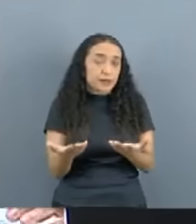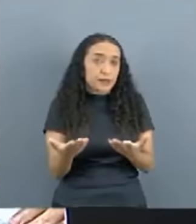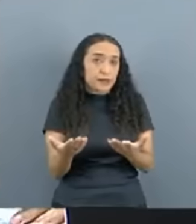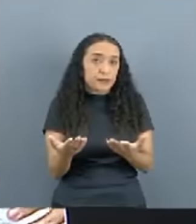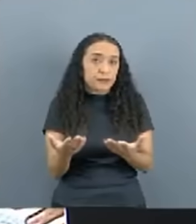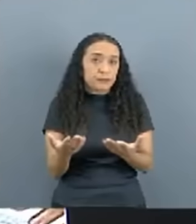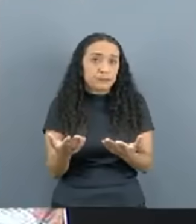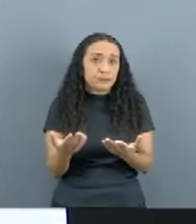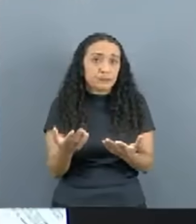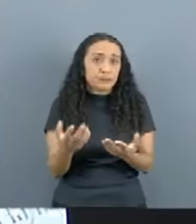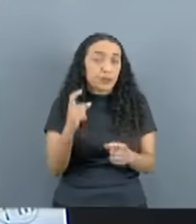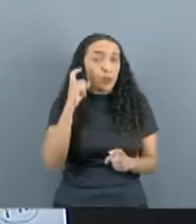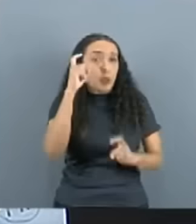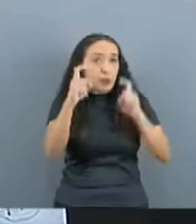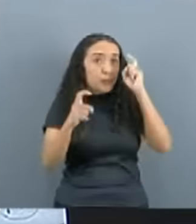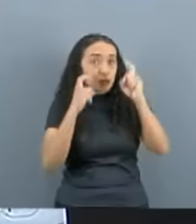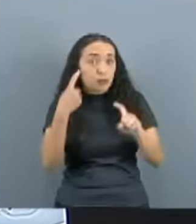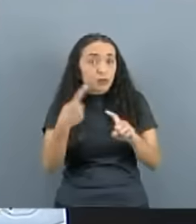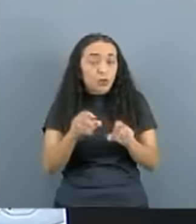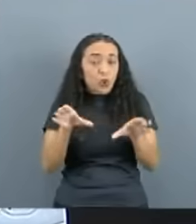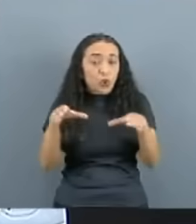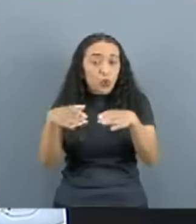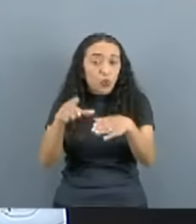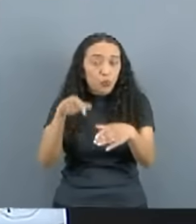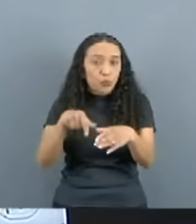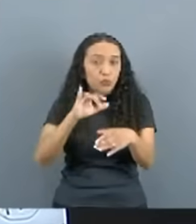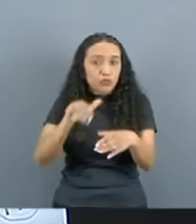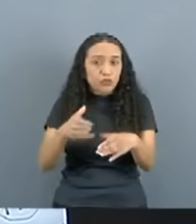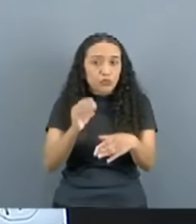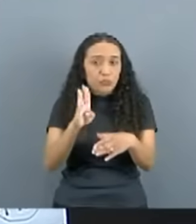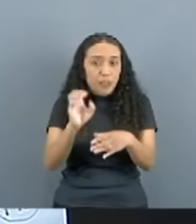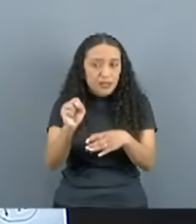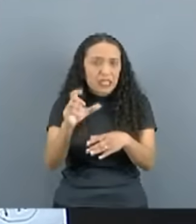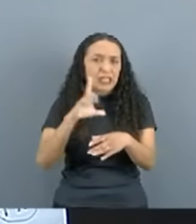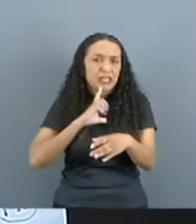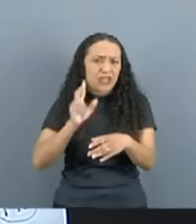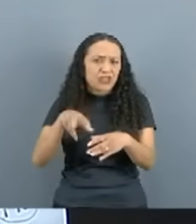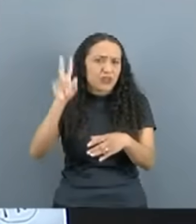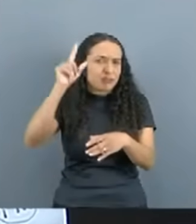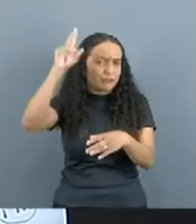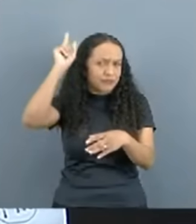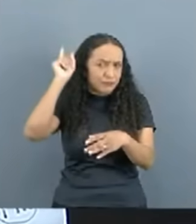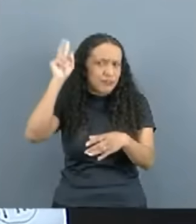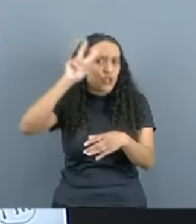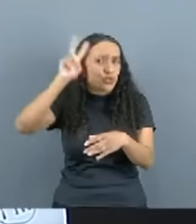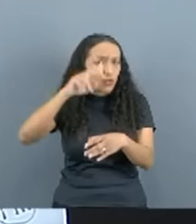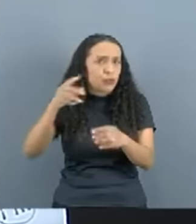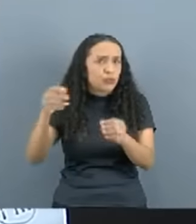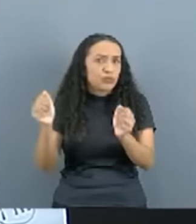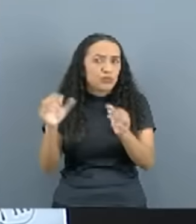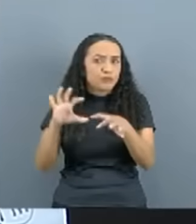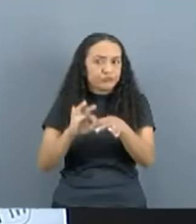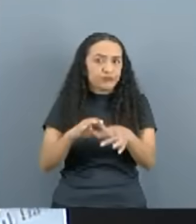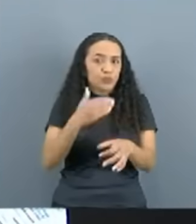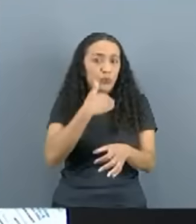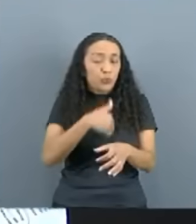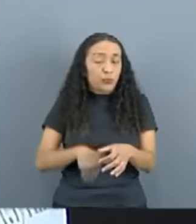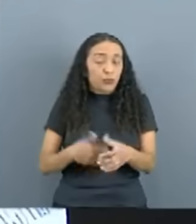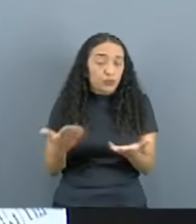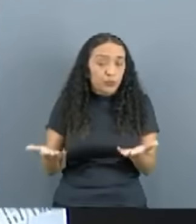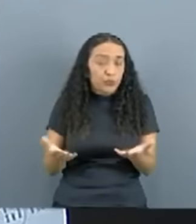é preocupante, porque esse grupo já tem aí um histórico com esse governo, né? Eu digo o